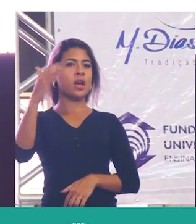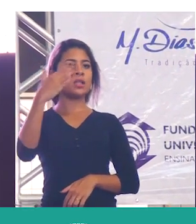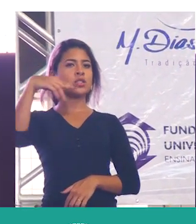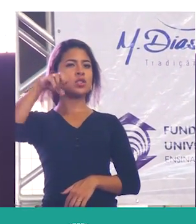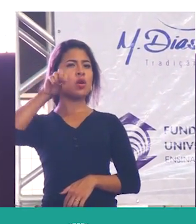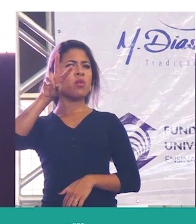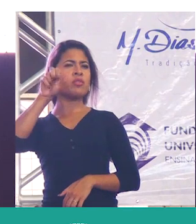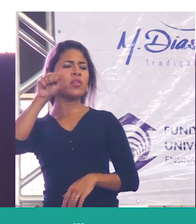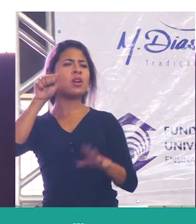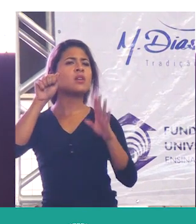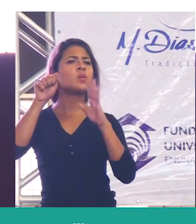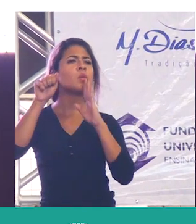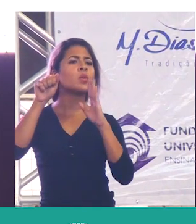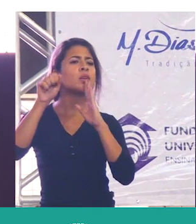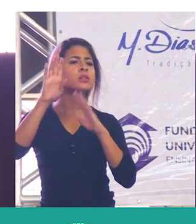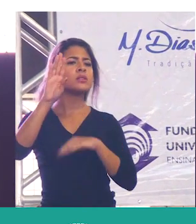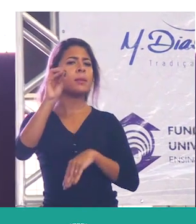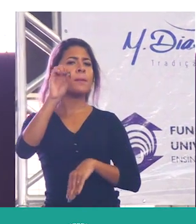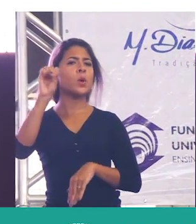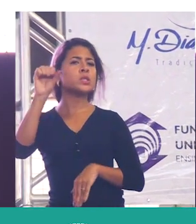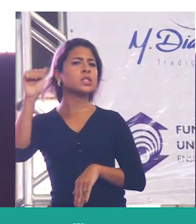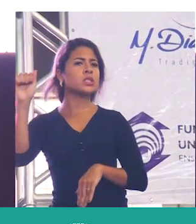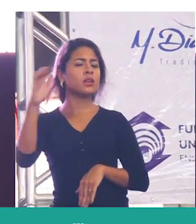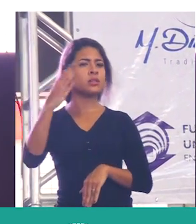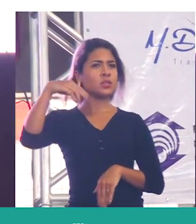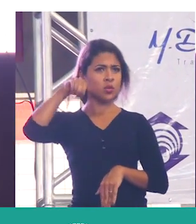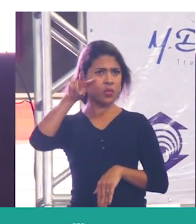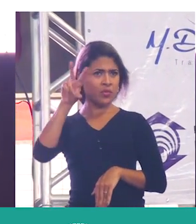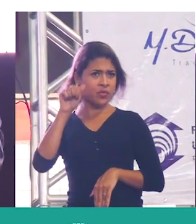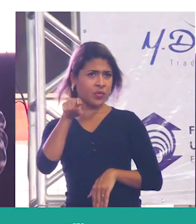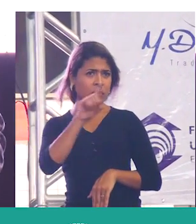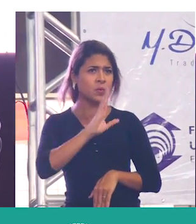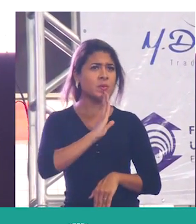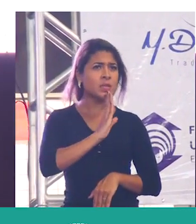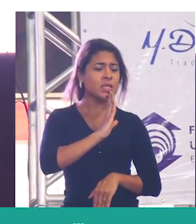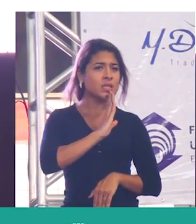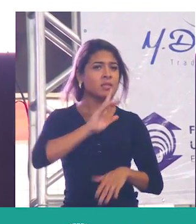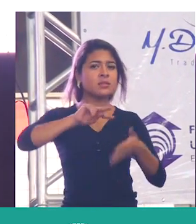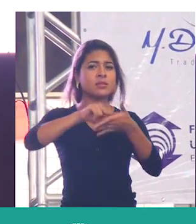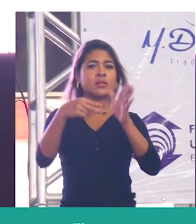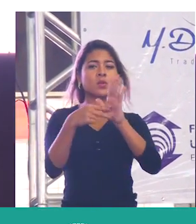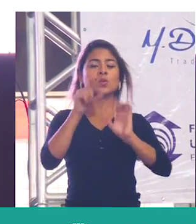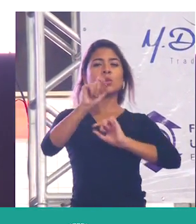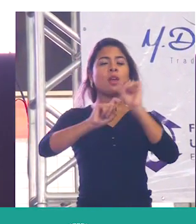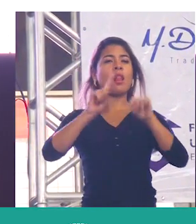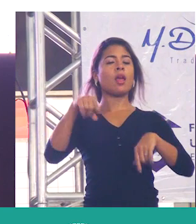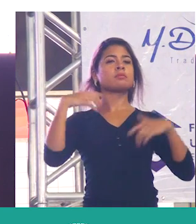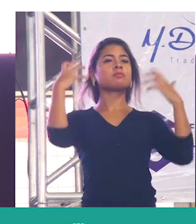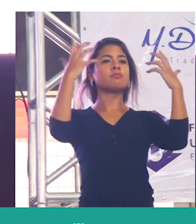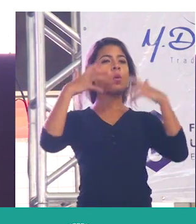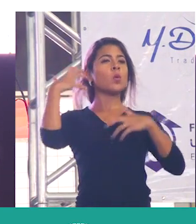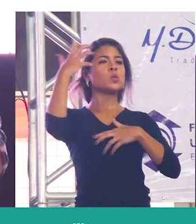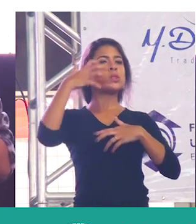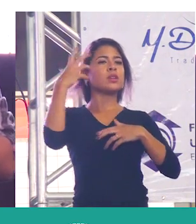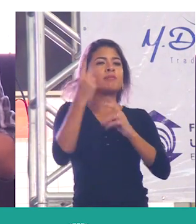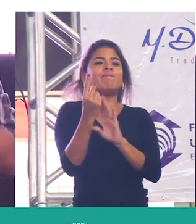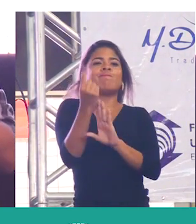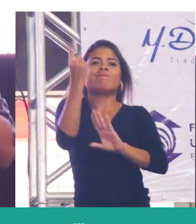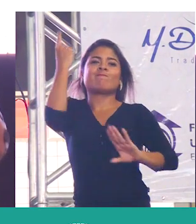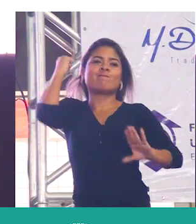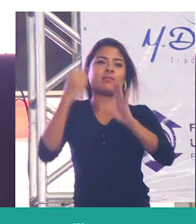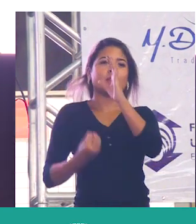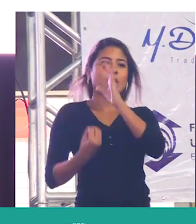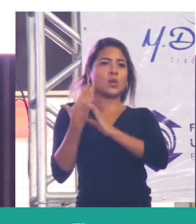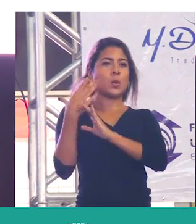Bossa Nova? Bossa Nova é um estilo musical que na época surgiu no Brasil,